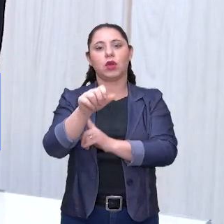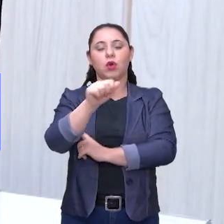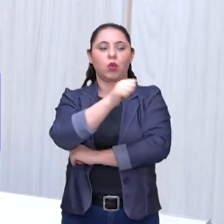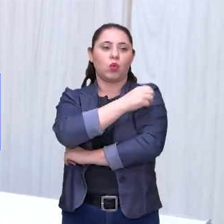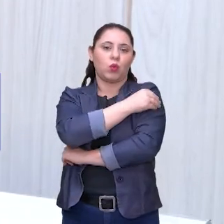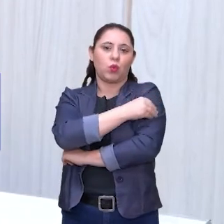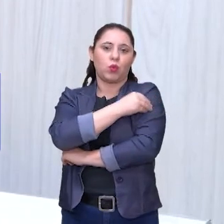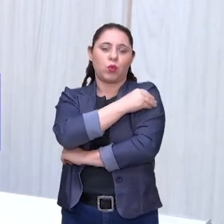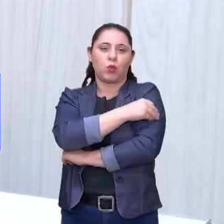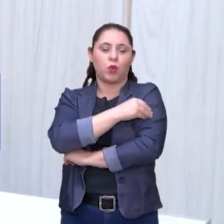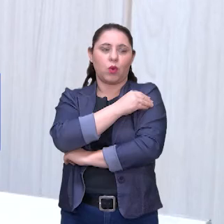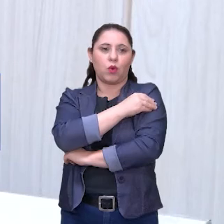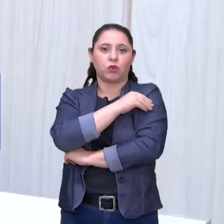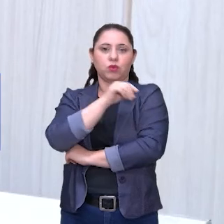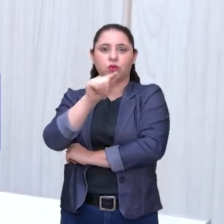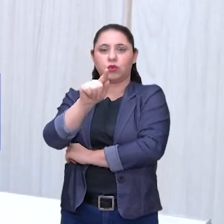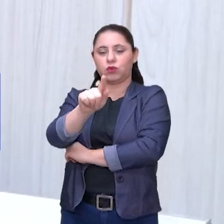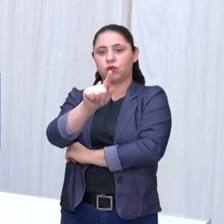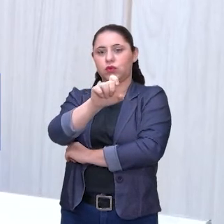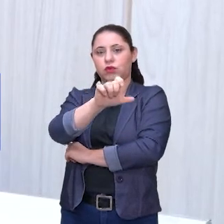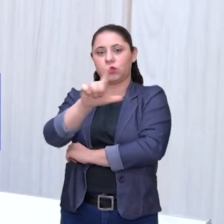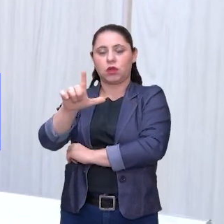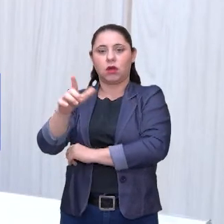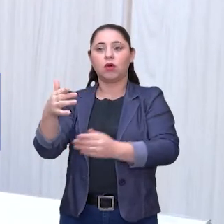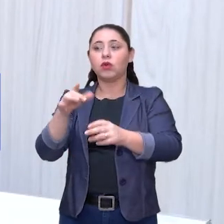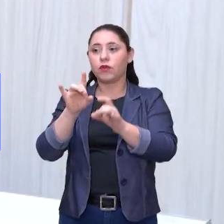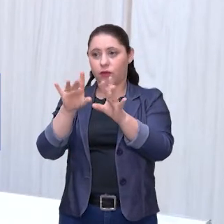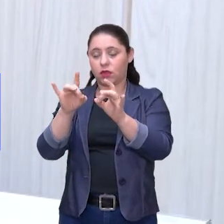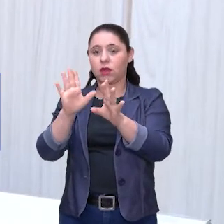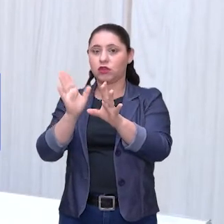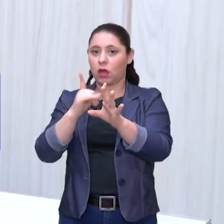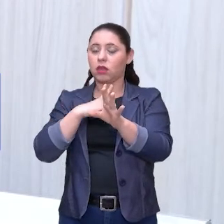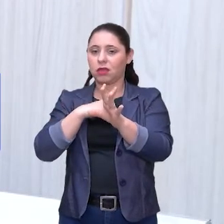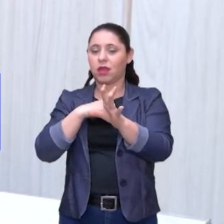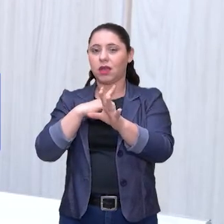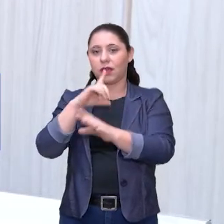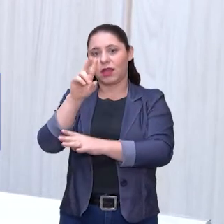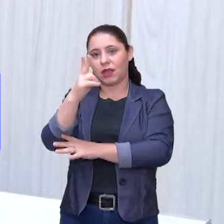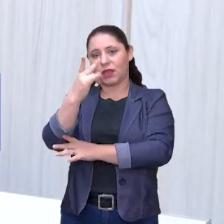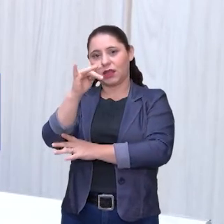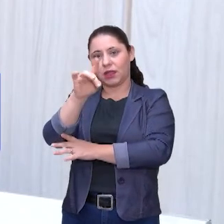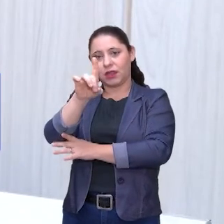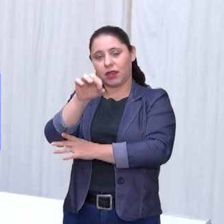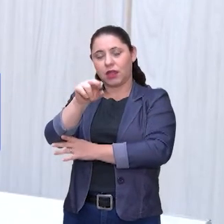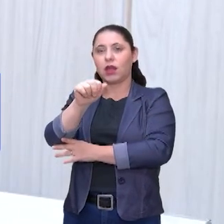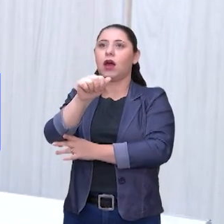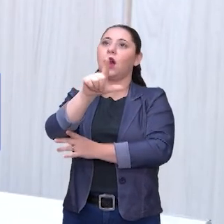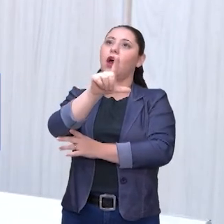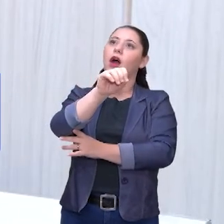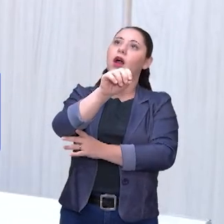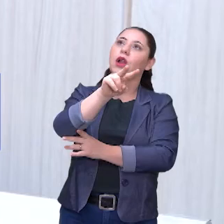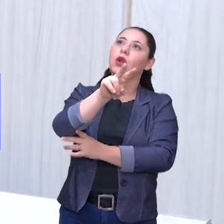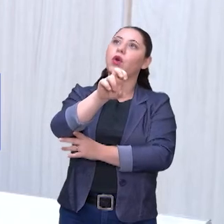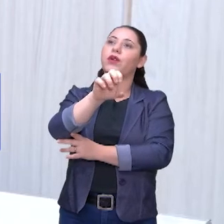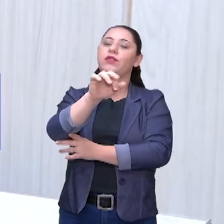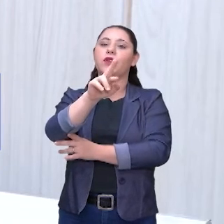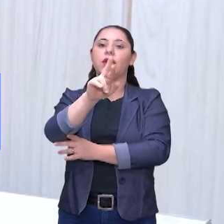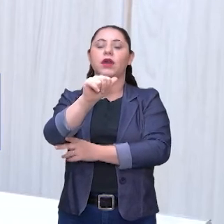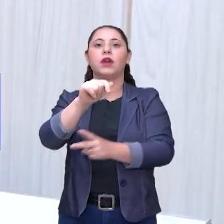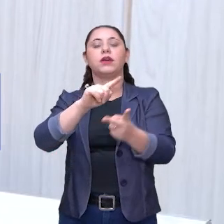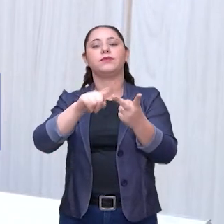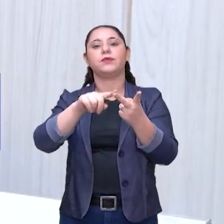você utiliza um álcool gel, que tem álcool gel hoje no mercado, que tem hidratantes, né? Com